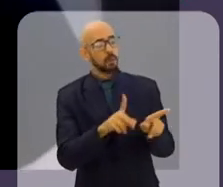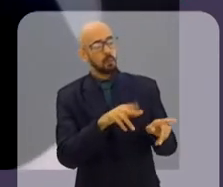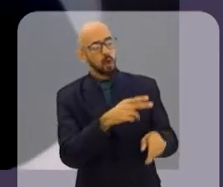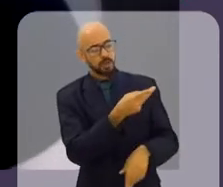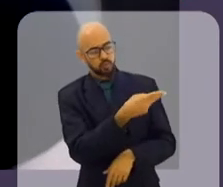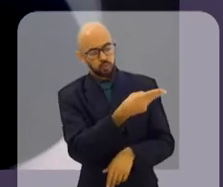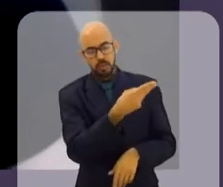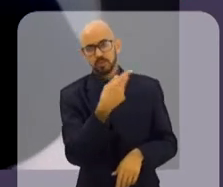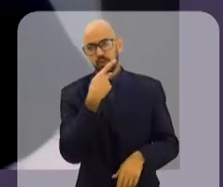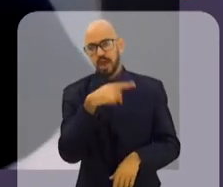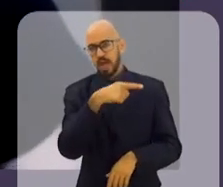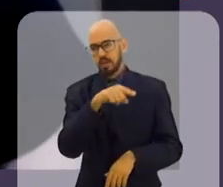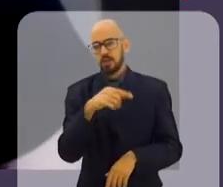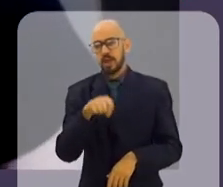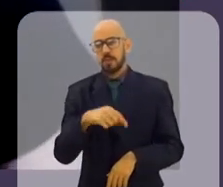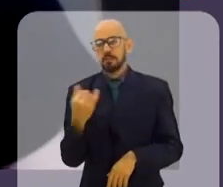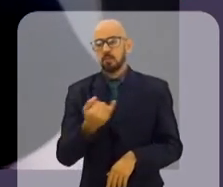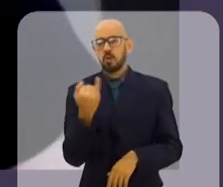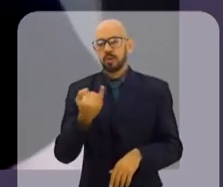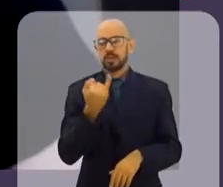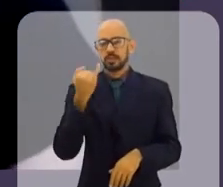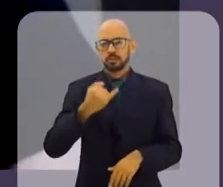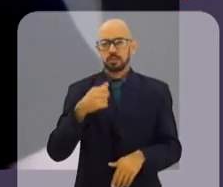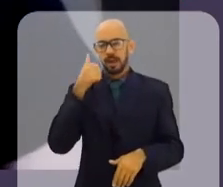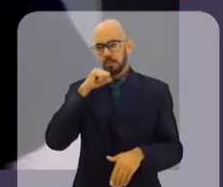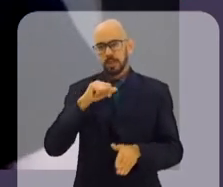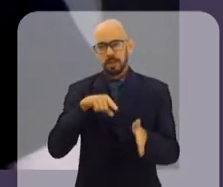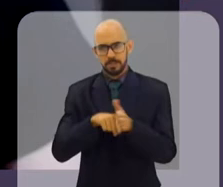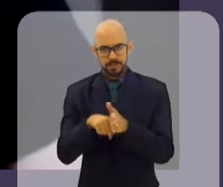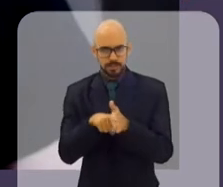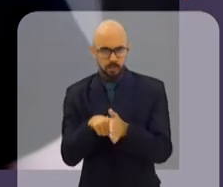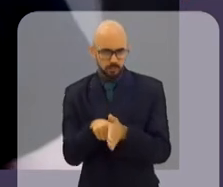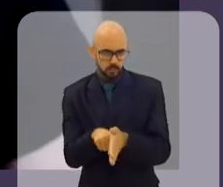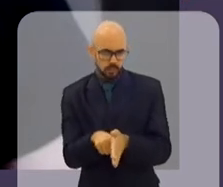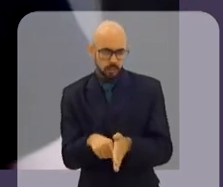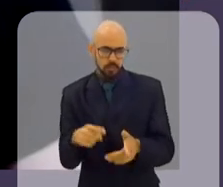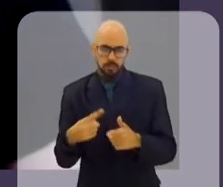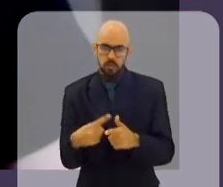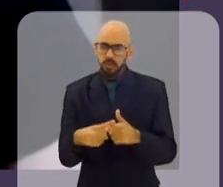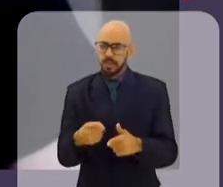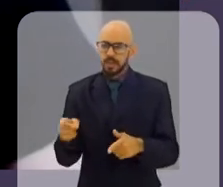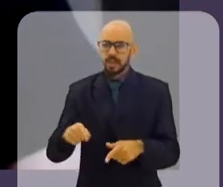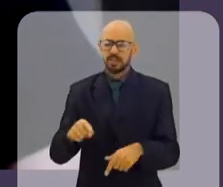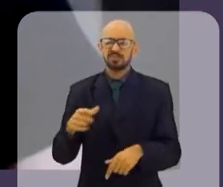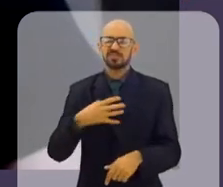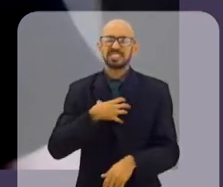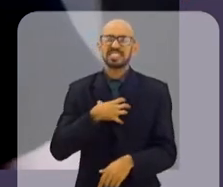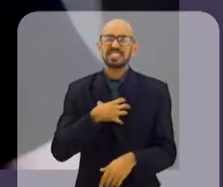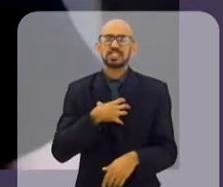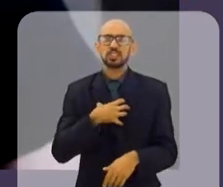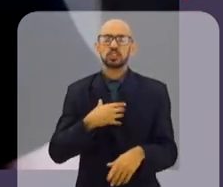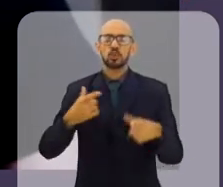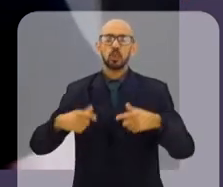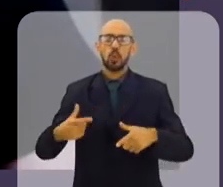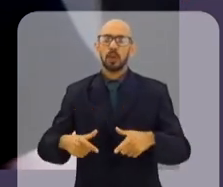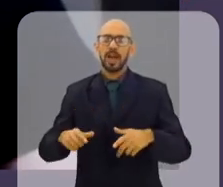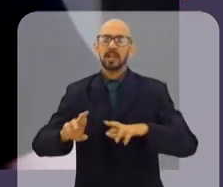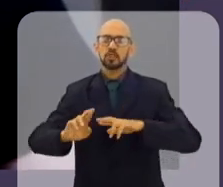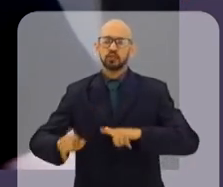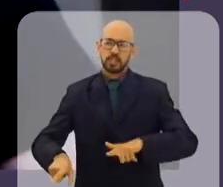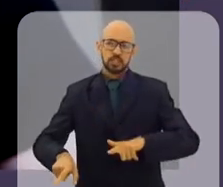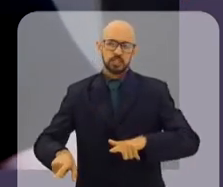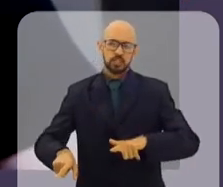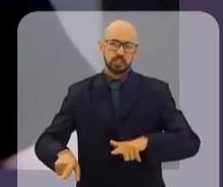é importantíssimo para a nossa formação como pesquisadoras. Não está ali sempre com aquela síndrome de estrangeiro, né? Que você está num lugar que